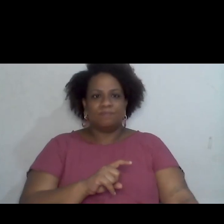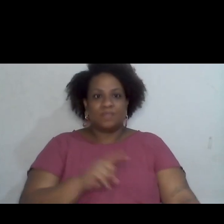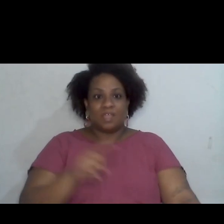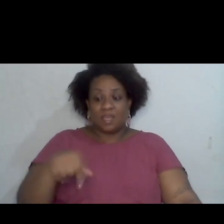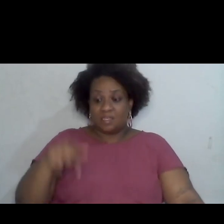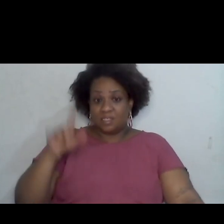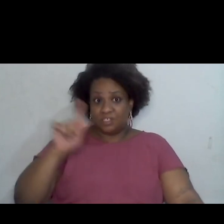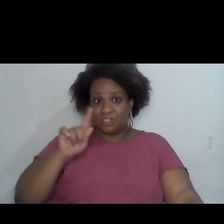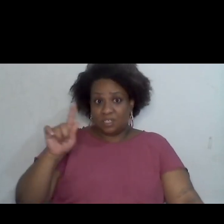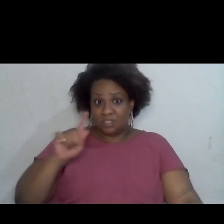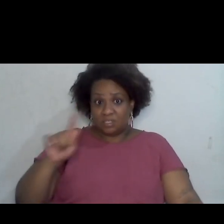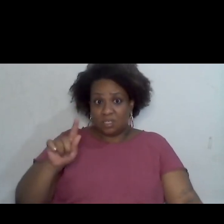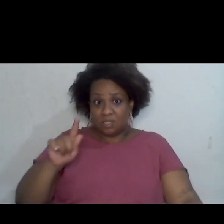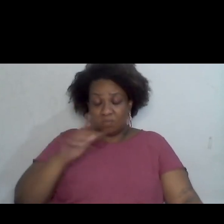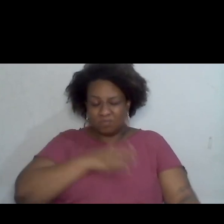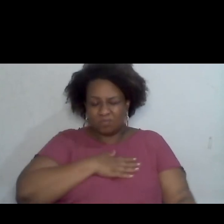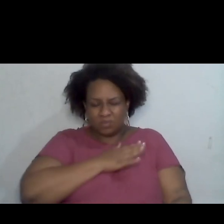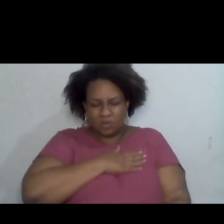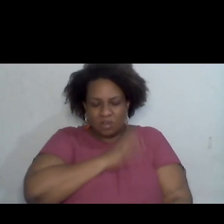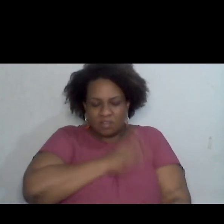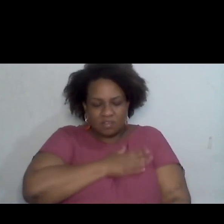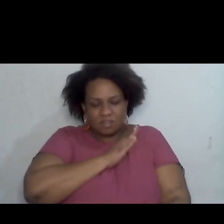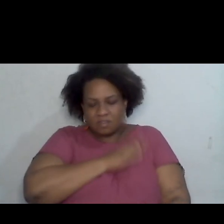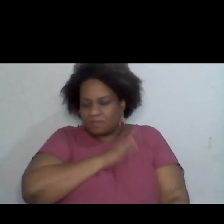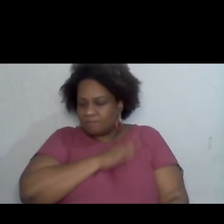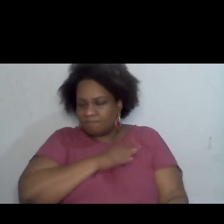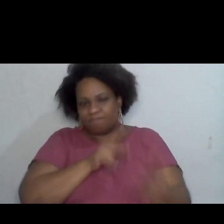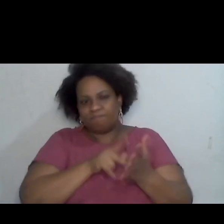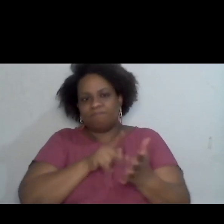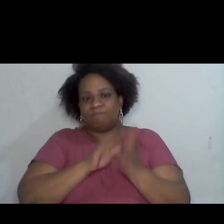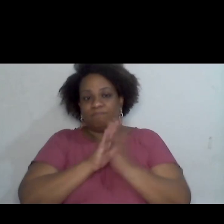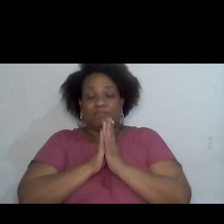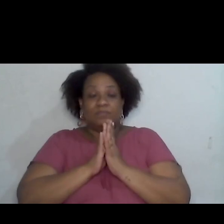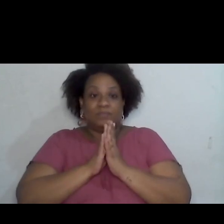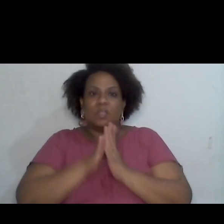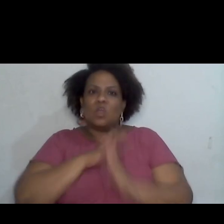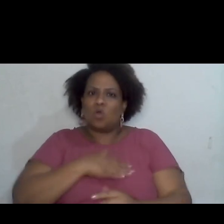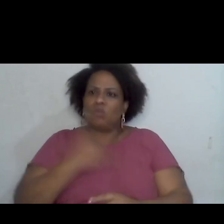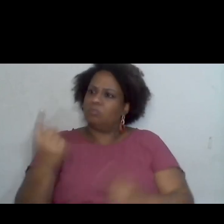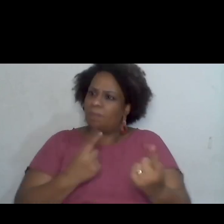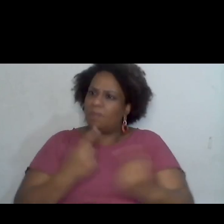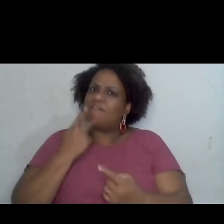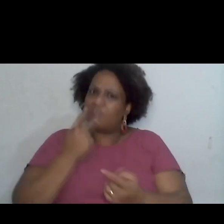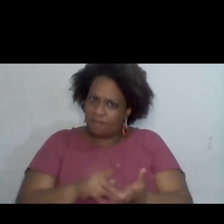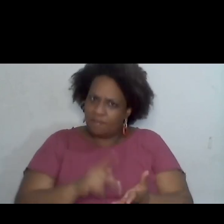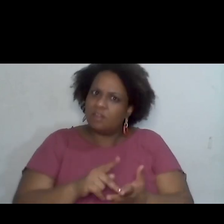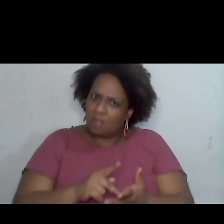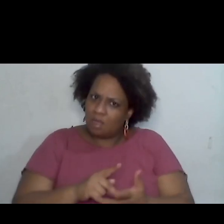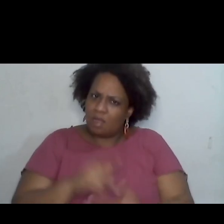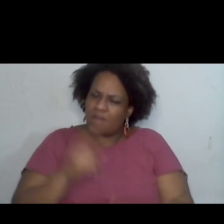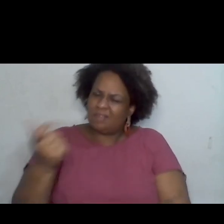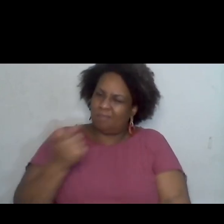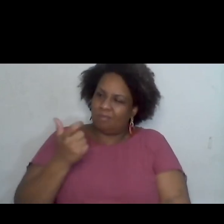do fundo do coração, com toda a sinceridade, eu gosto de ouvir falas sinceras, honestas, mesmo que duras.